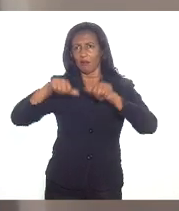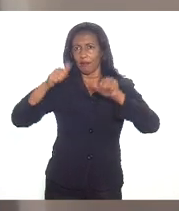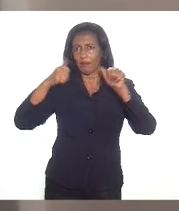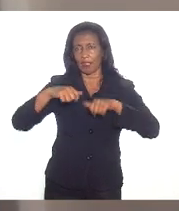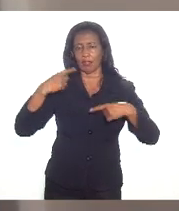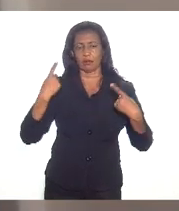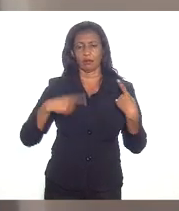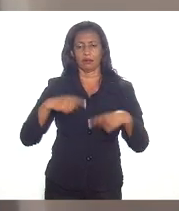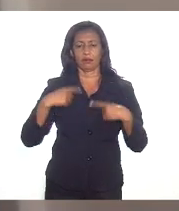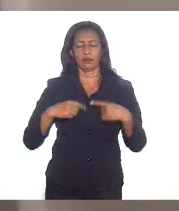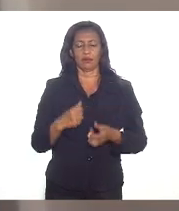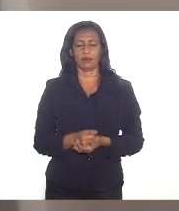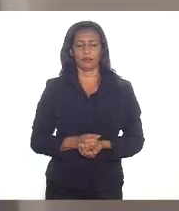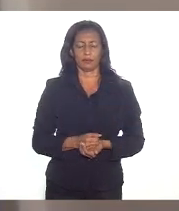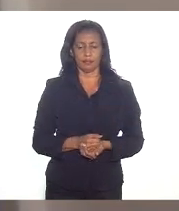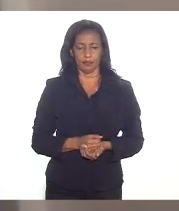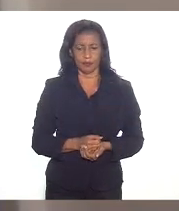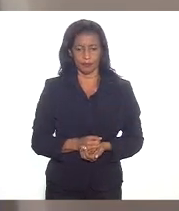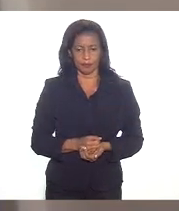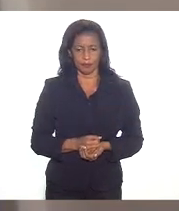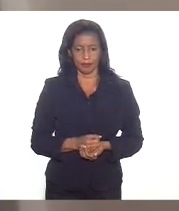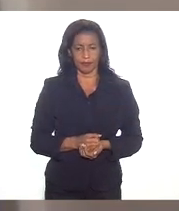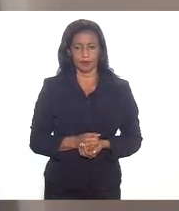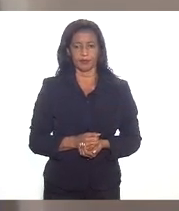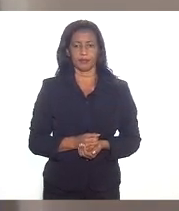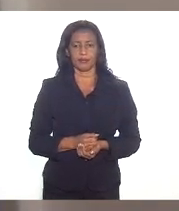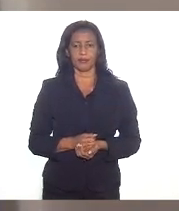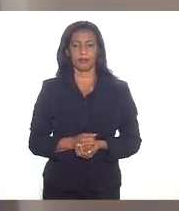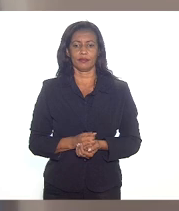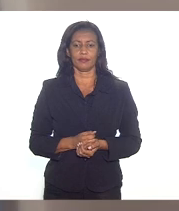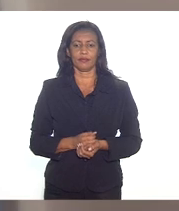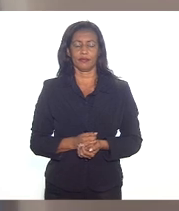ir. Ô, Mauro. É isso. Concluiu.